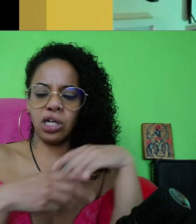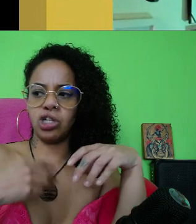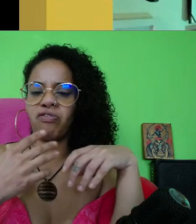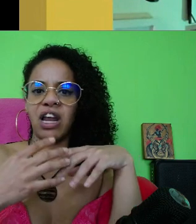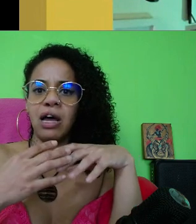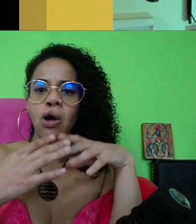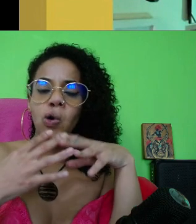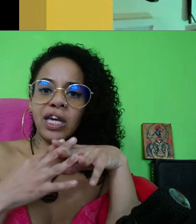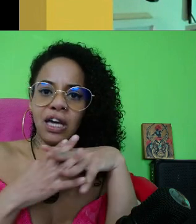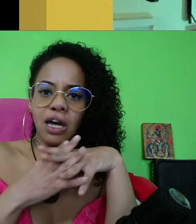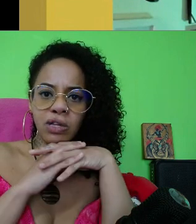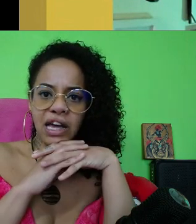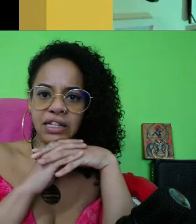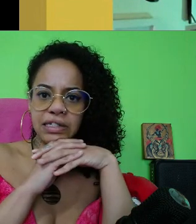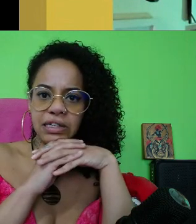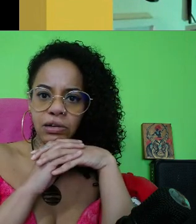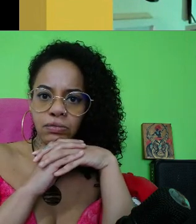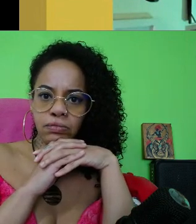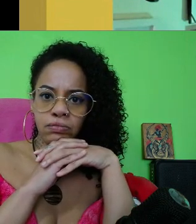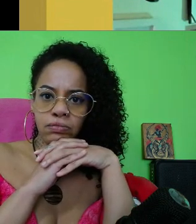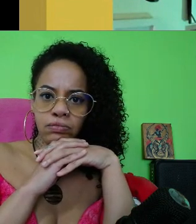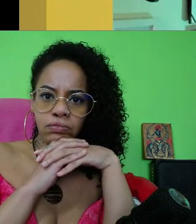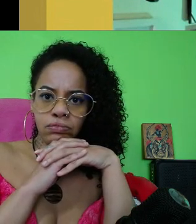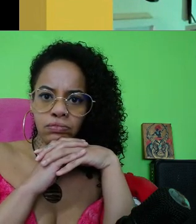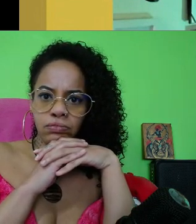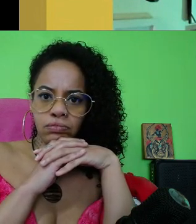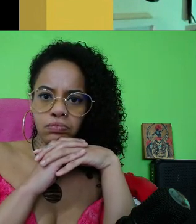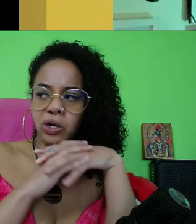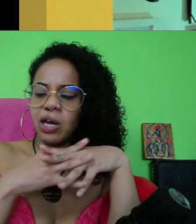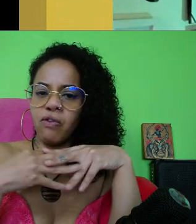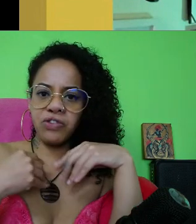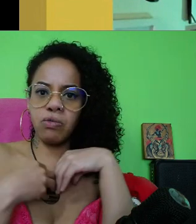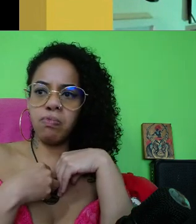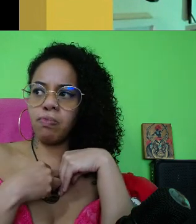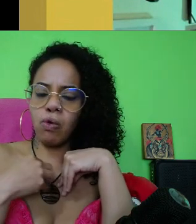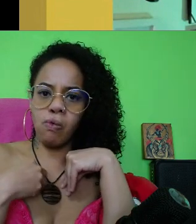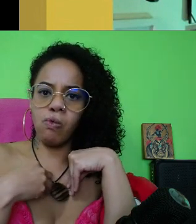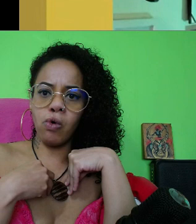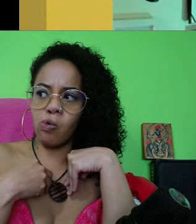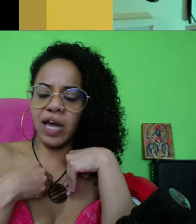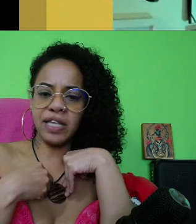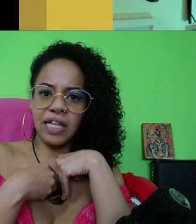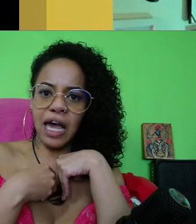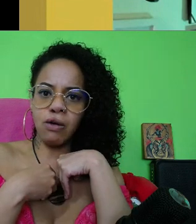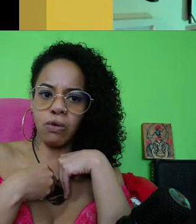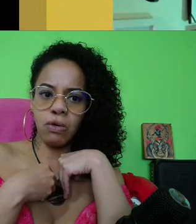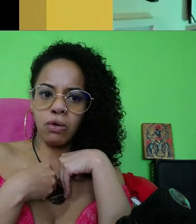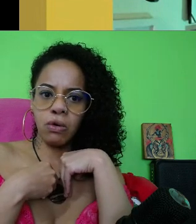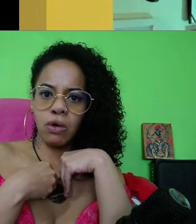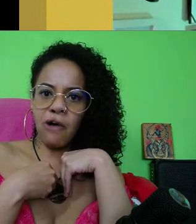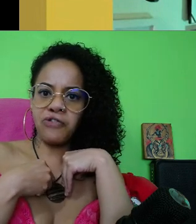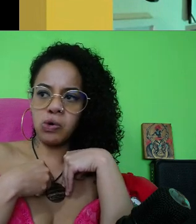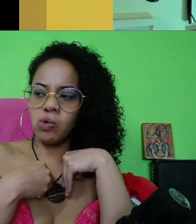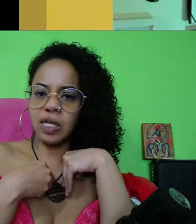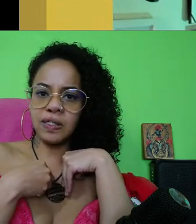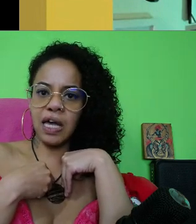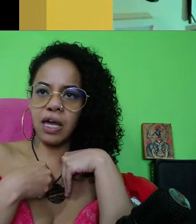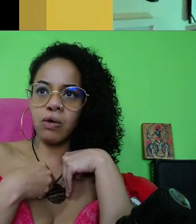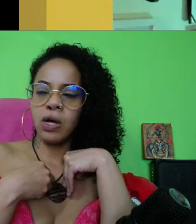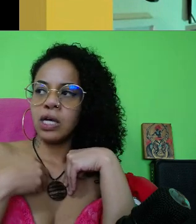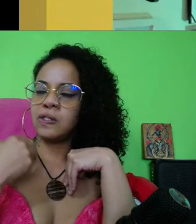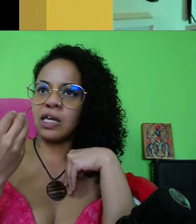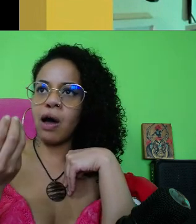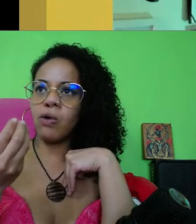rolê se a gente falar o que que acontece porque eu fico com receio eu fico com